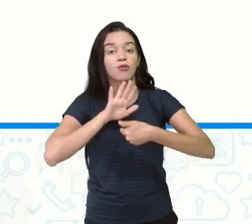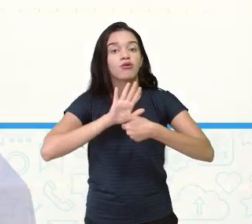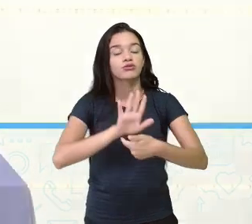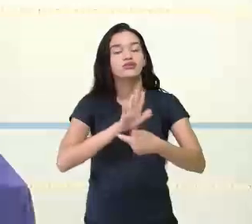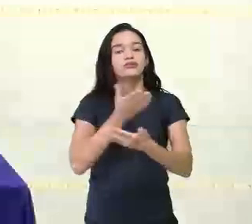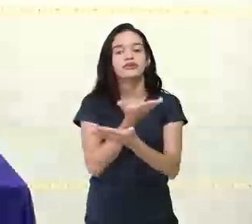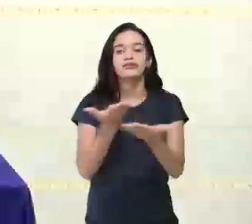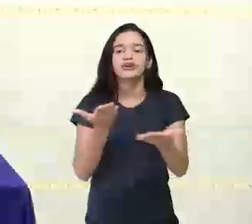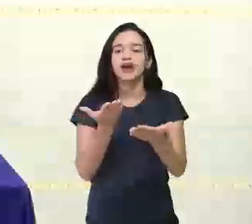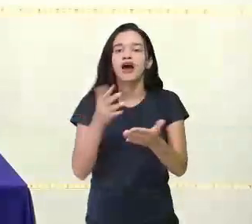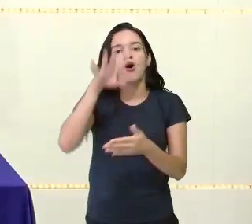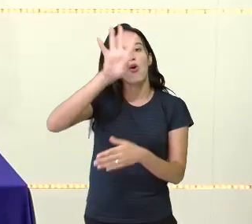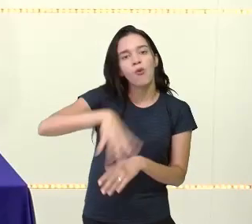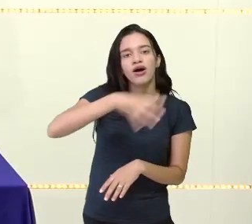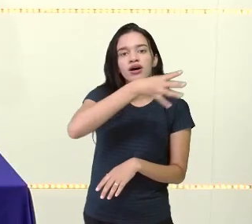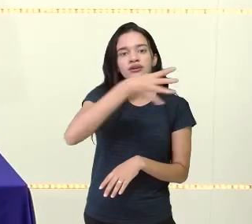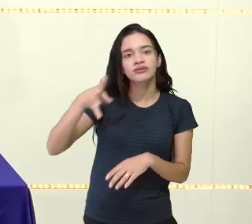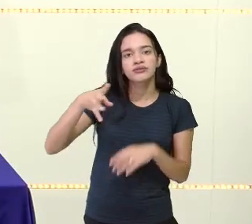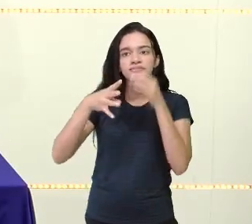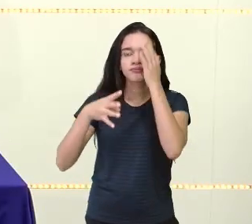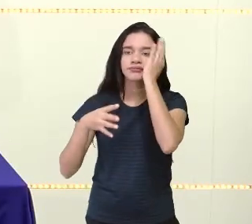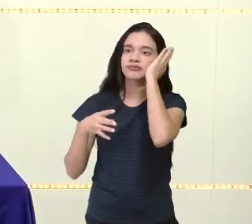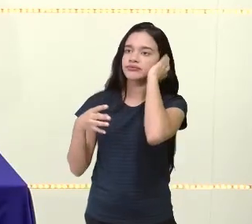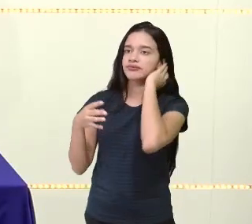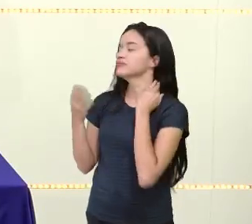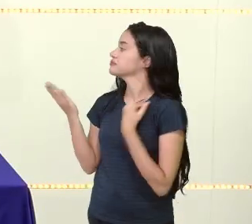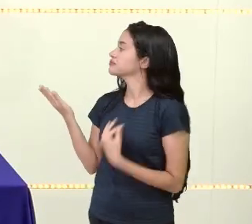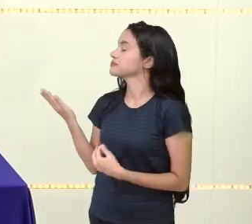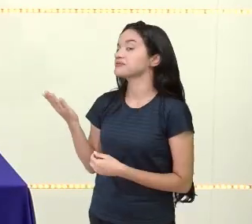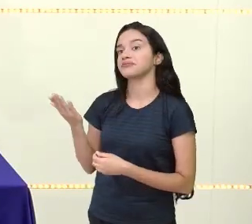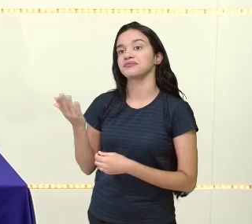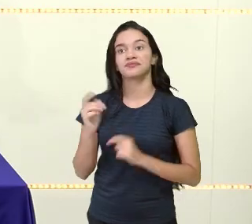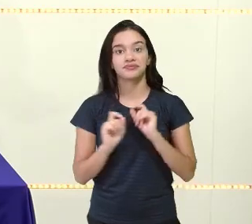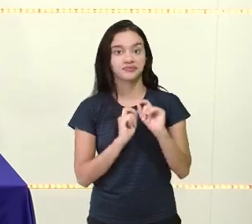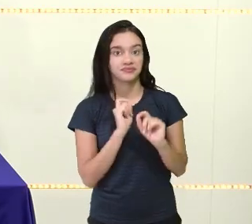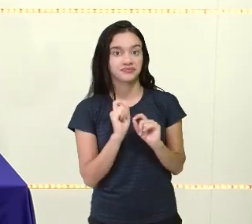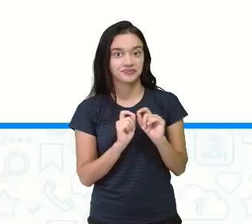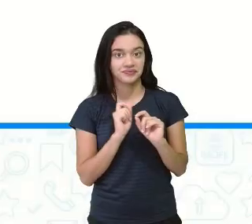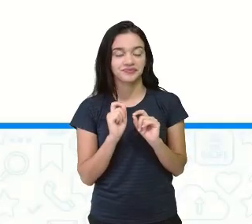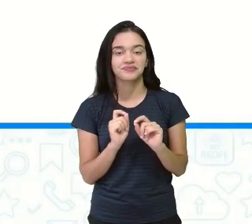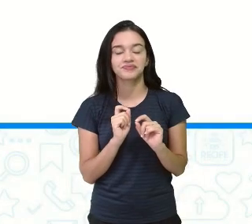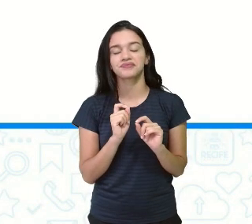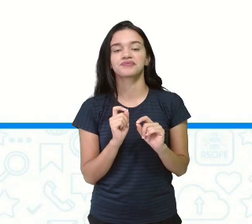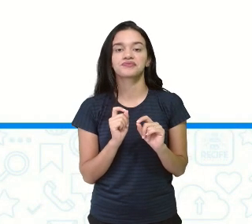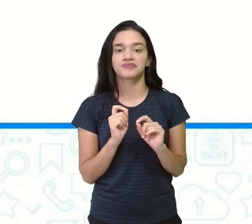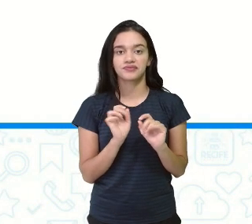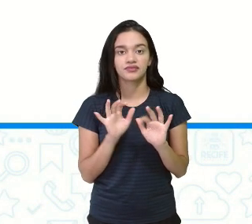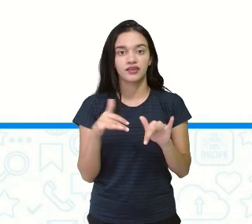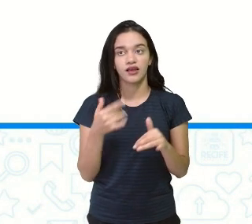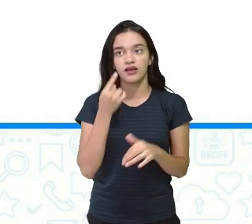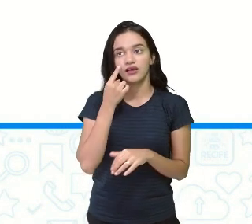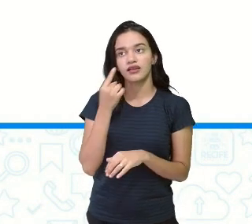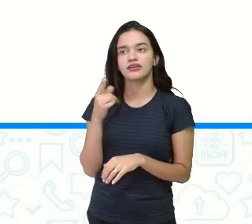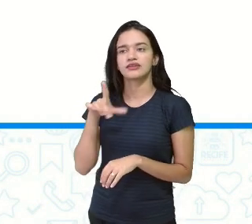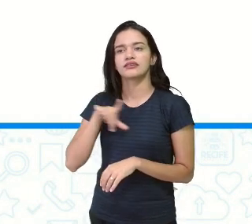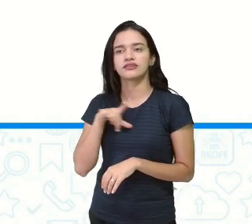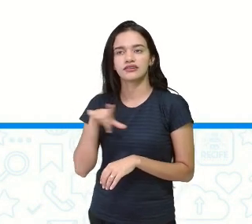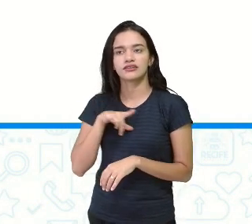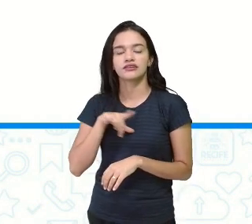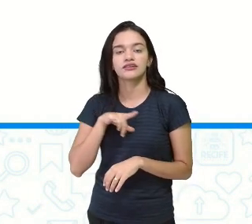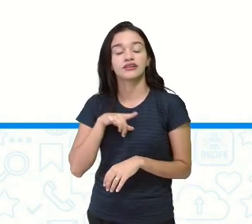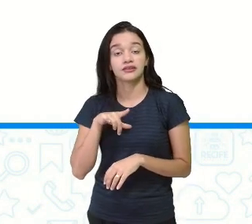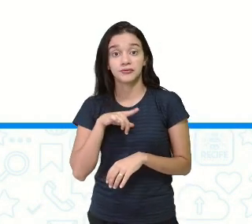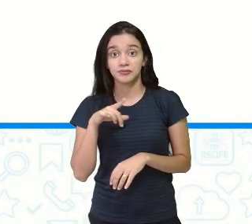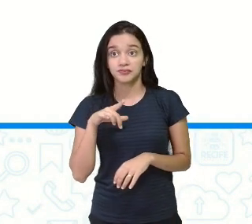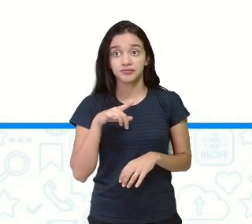para vocês aqui uma tabela. Essa tabela vai relembrar aqui, né, algumas grandezas e algumas unidades